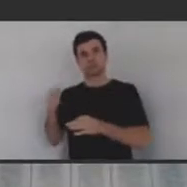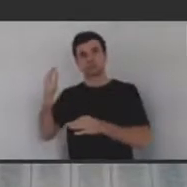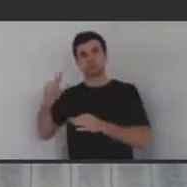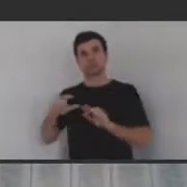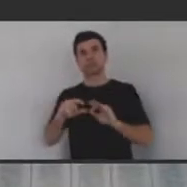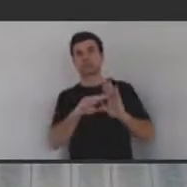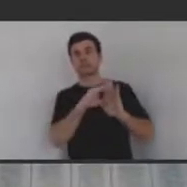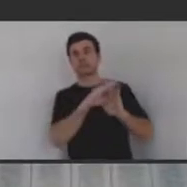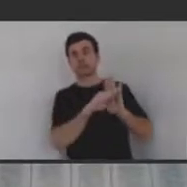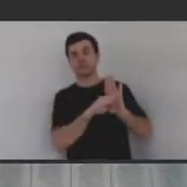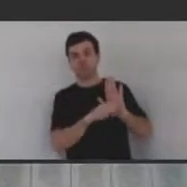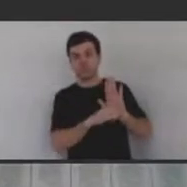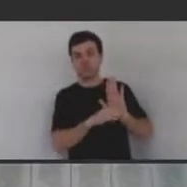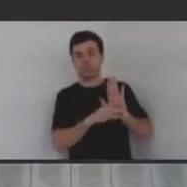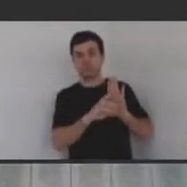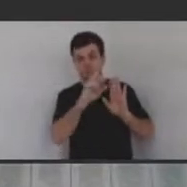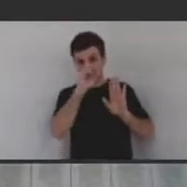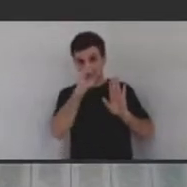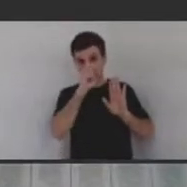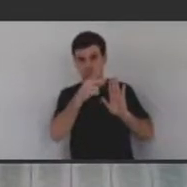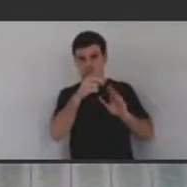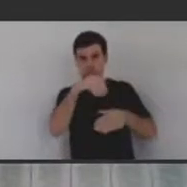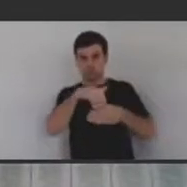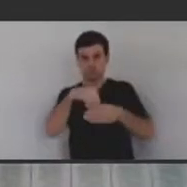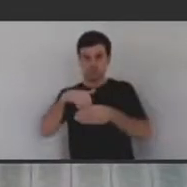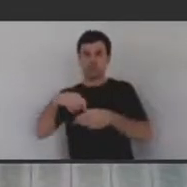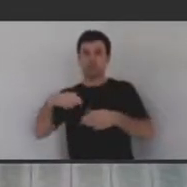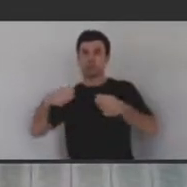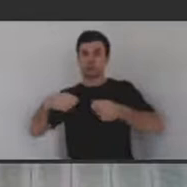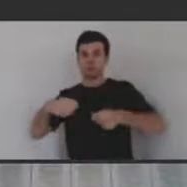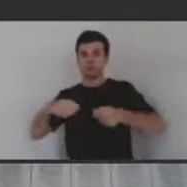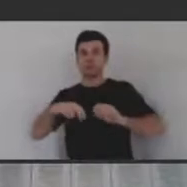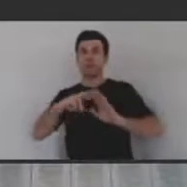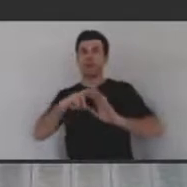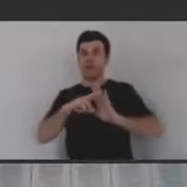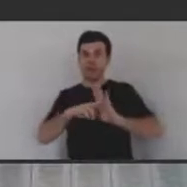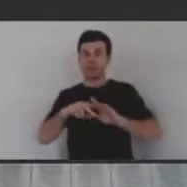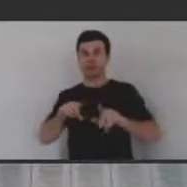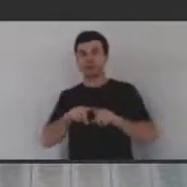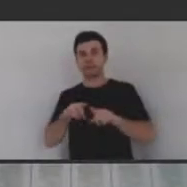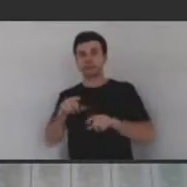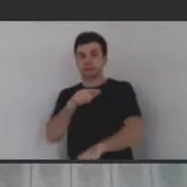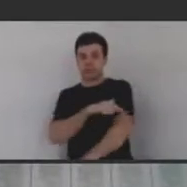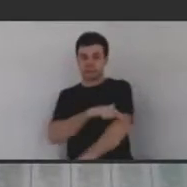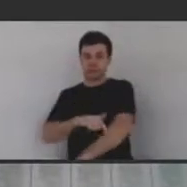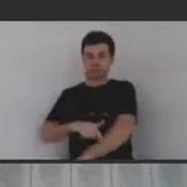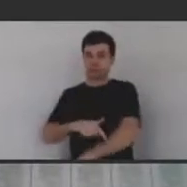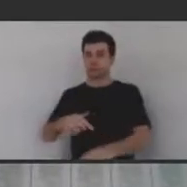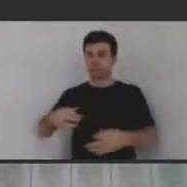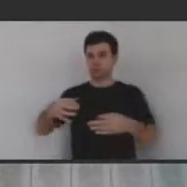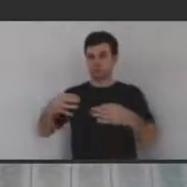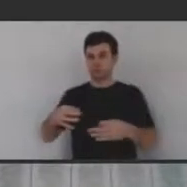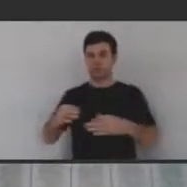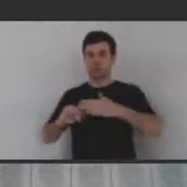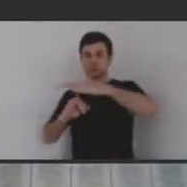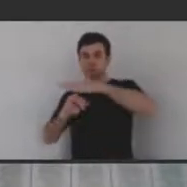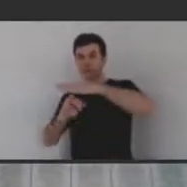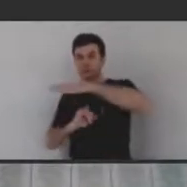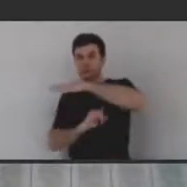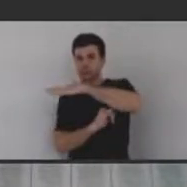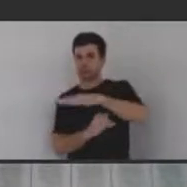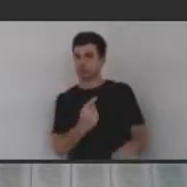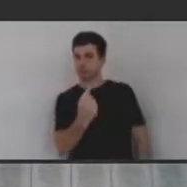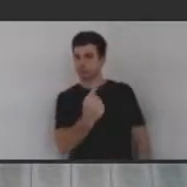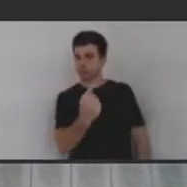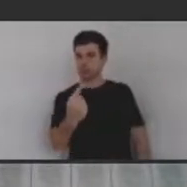jurisprudência eleitoral e a necessidade de regularização das condutas vedadas da instituição e dos seus agentes públicos,